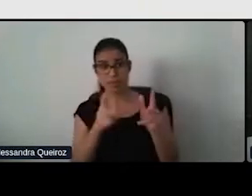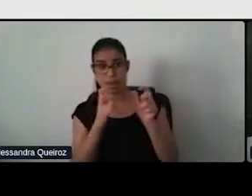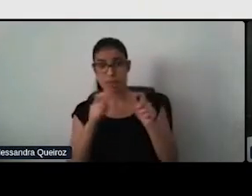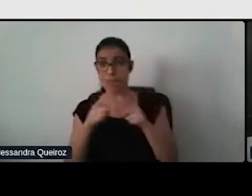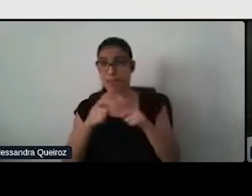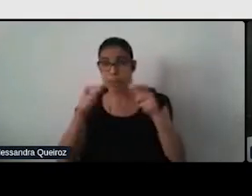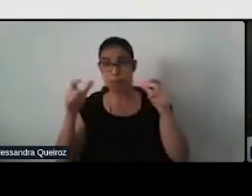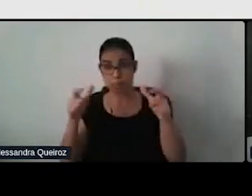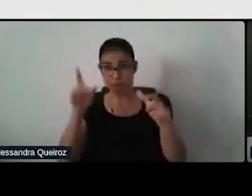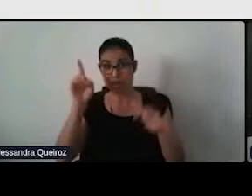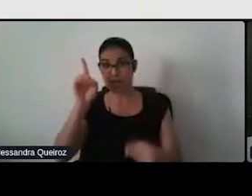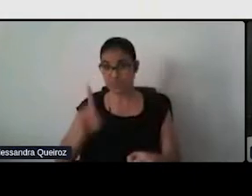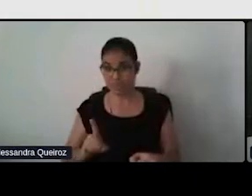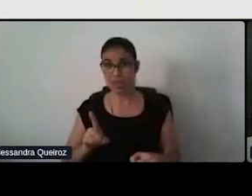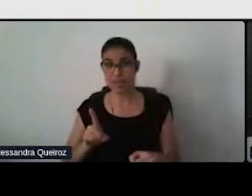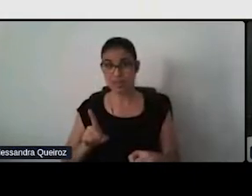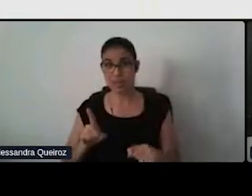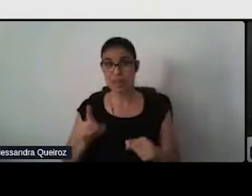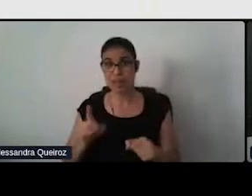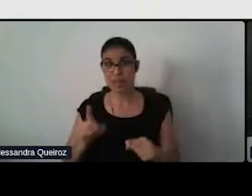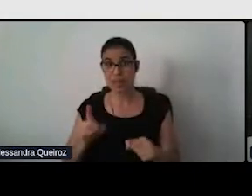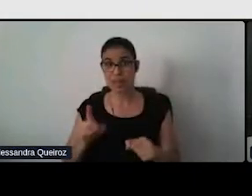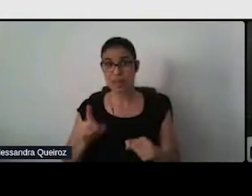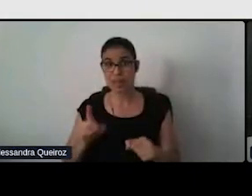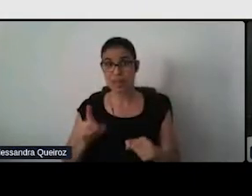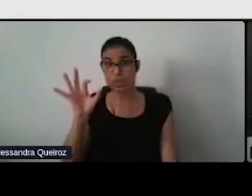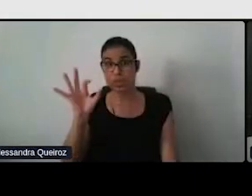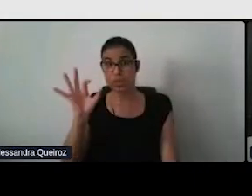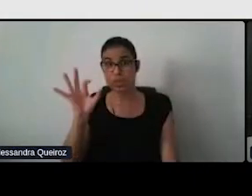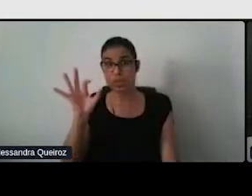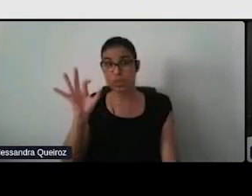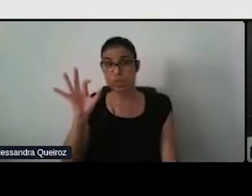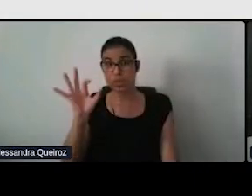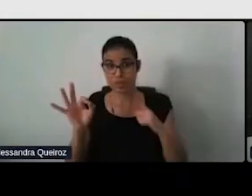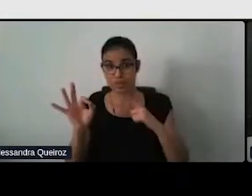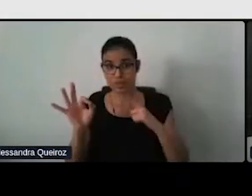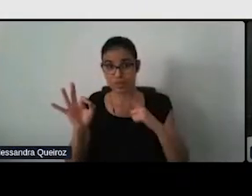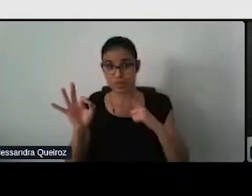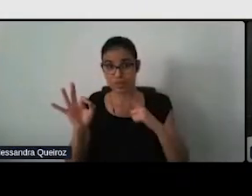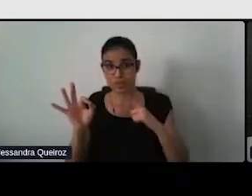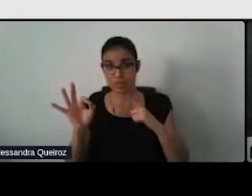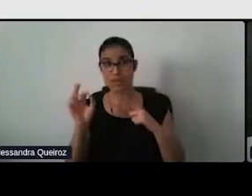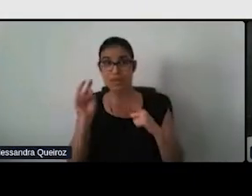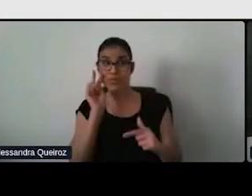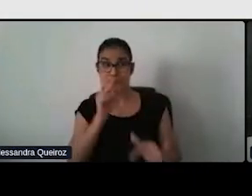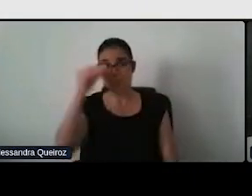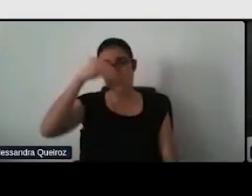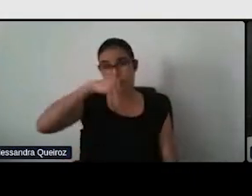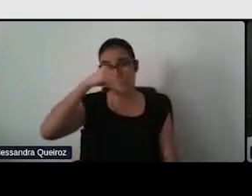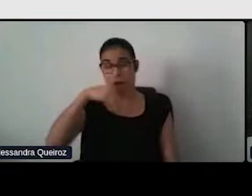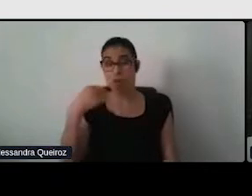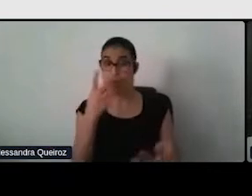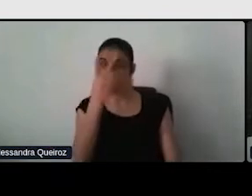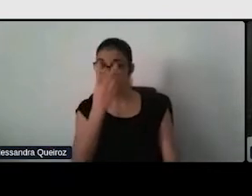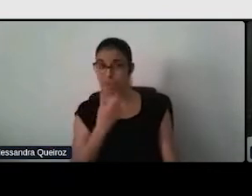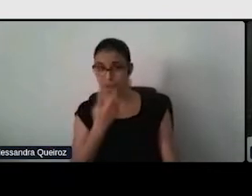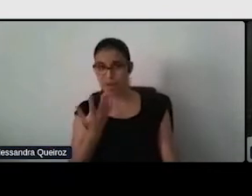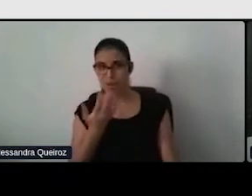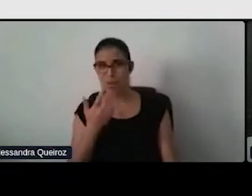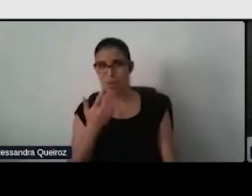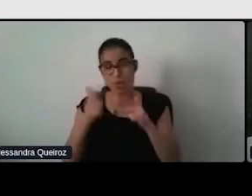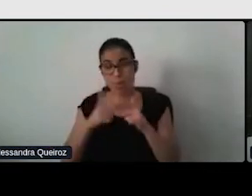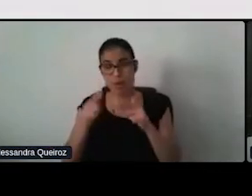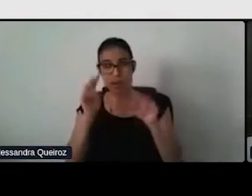deficiência no Brasil, quase 20% são de pessoas com deficiência visual ou baixa visão. Então, a gente tem um número expressivo de